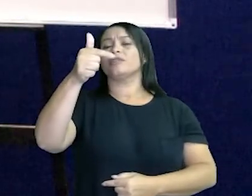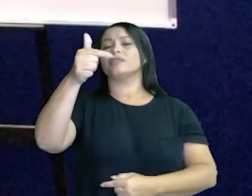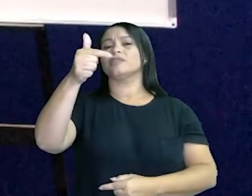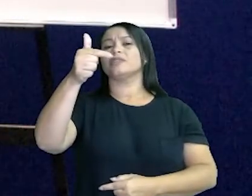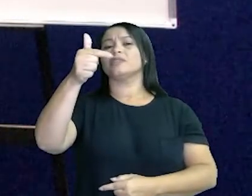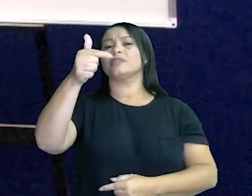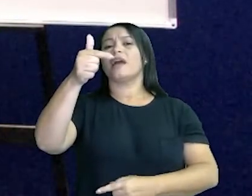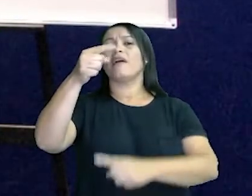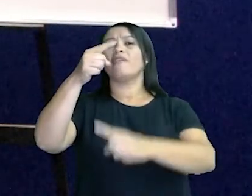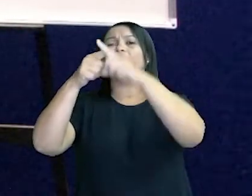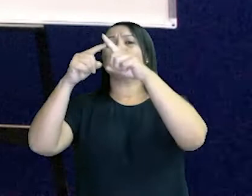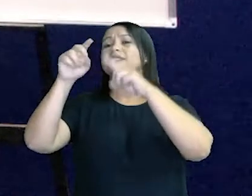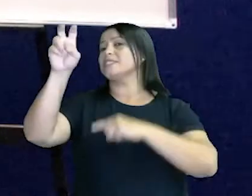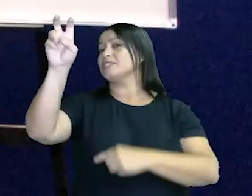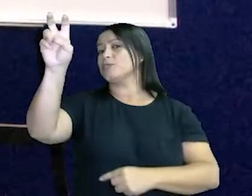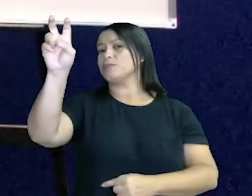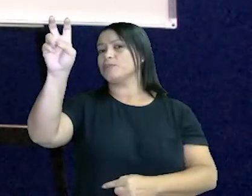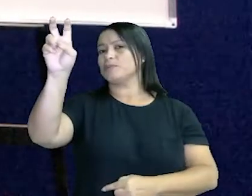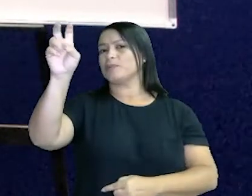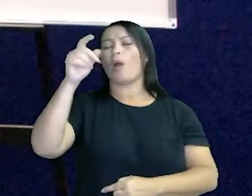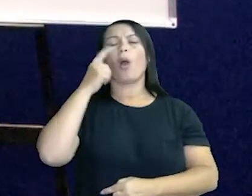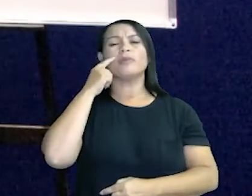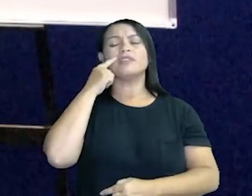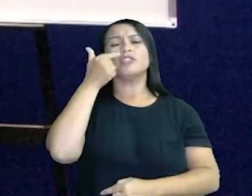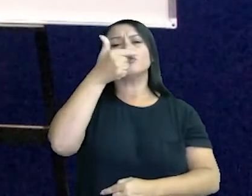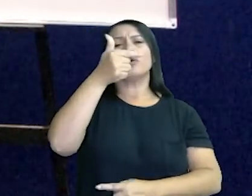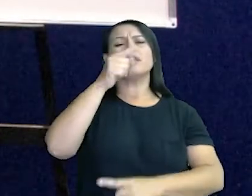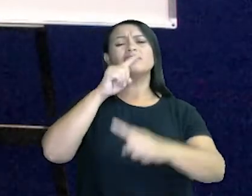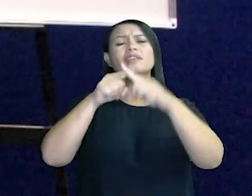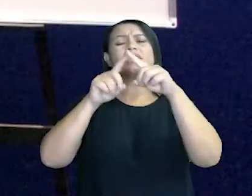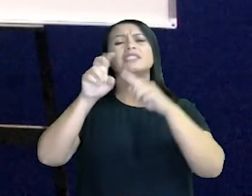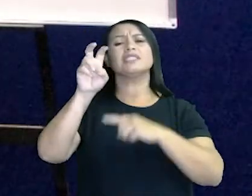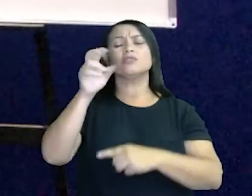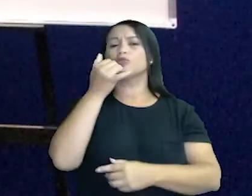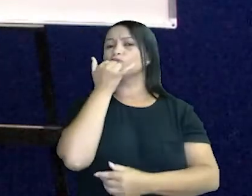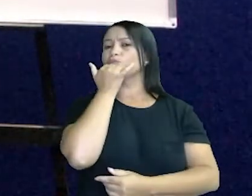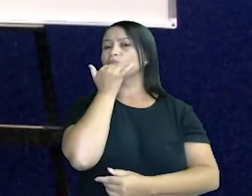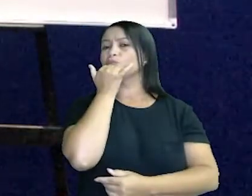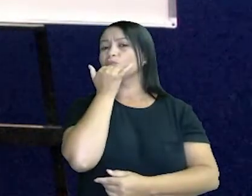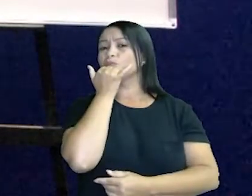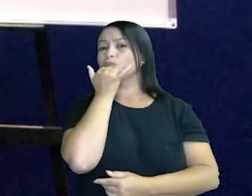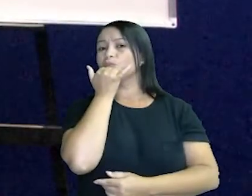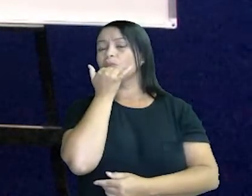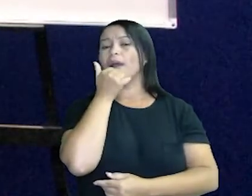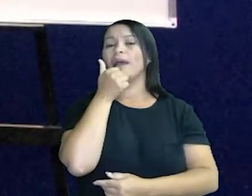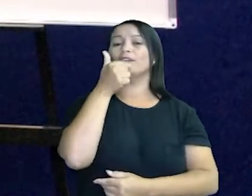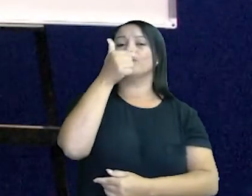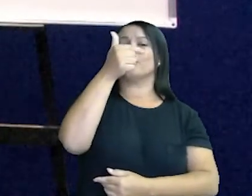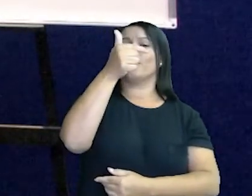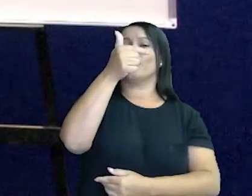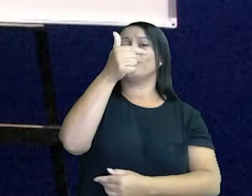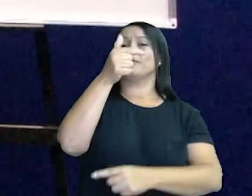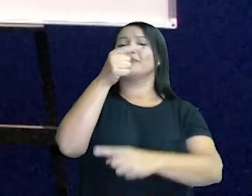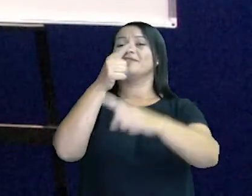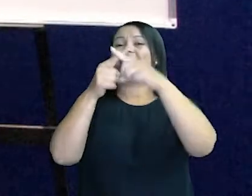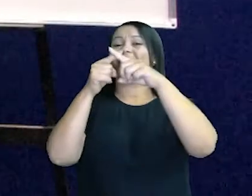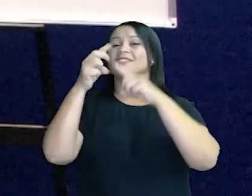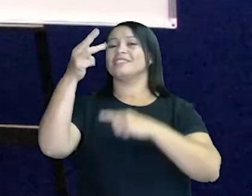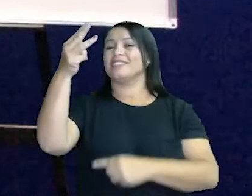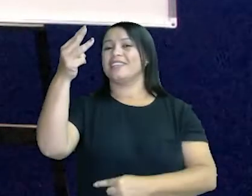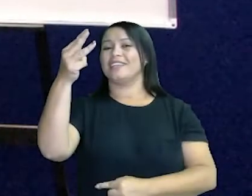x 5 Tá certo duas vezes perdão 2 x 3